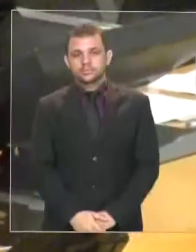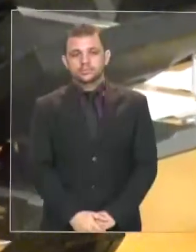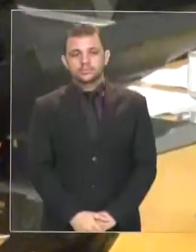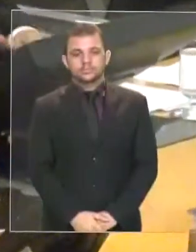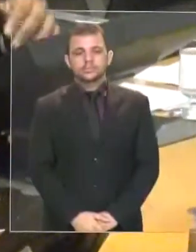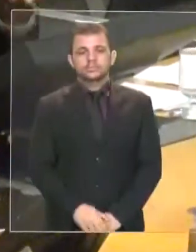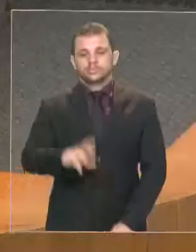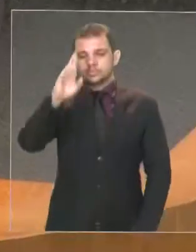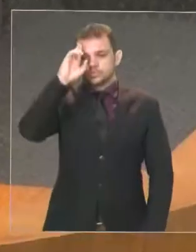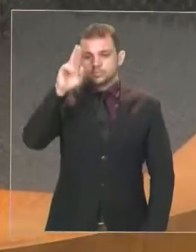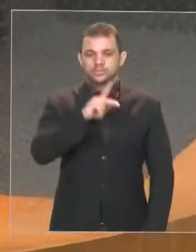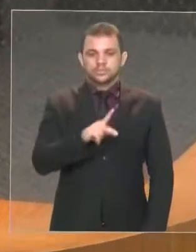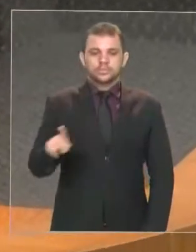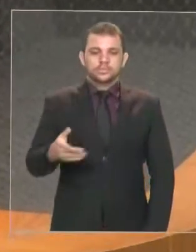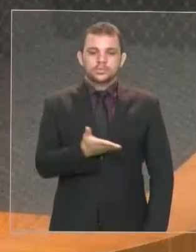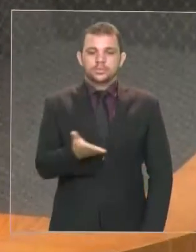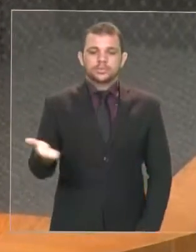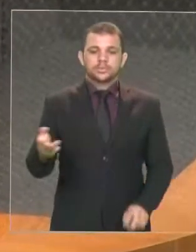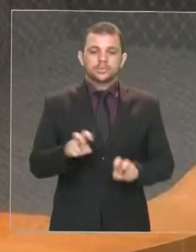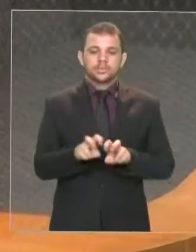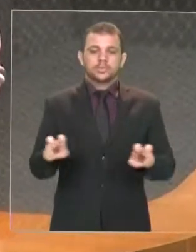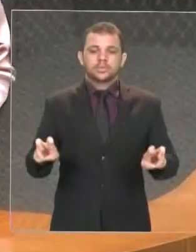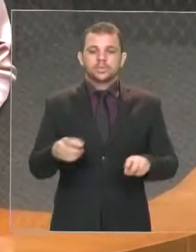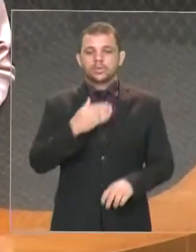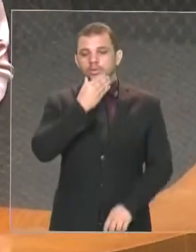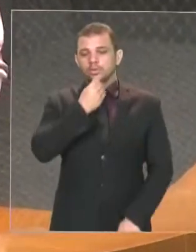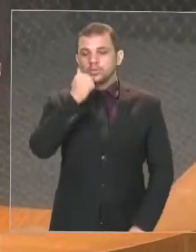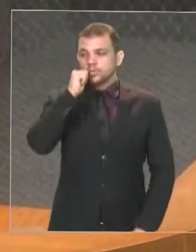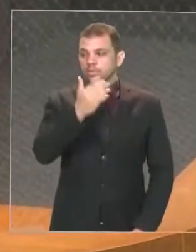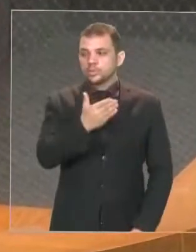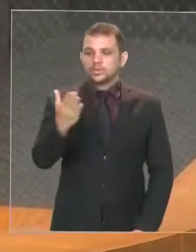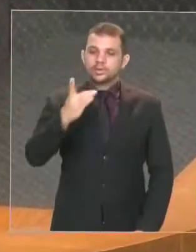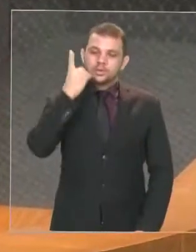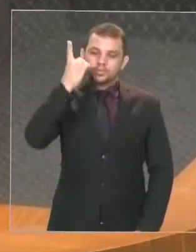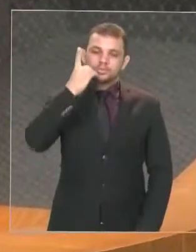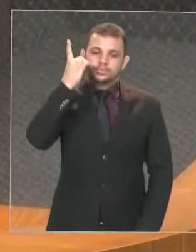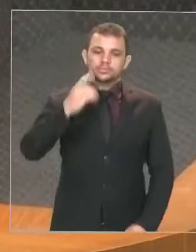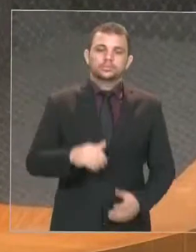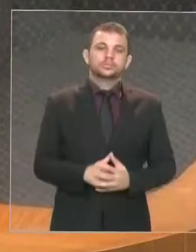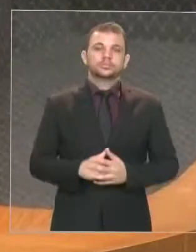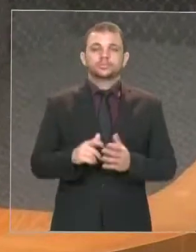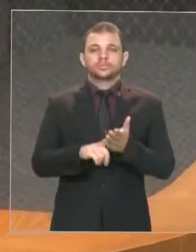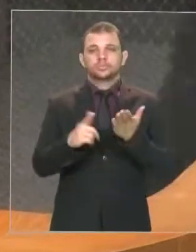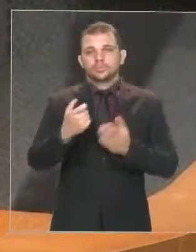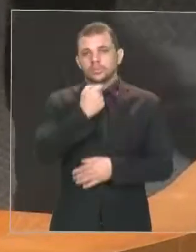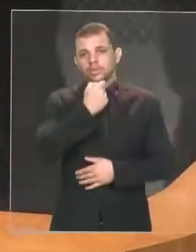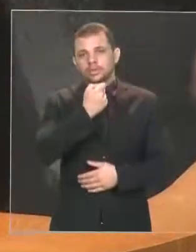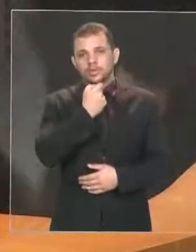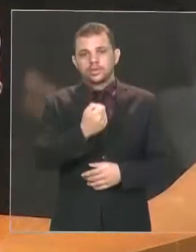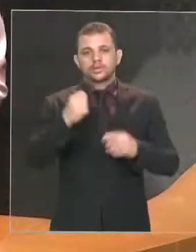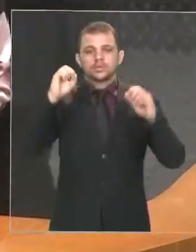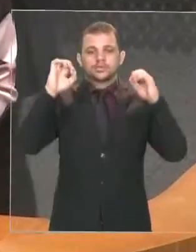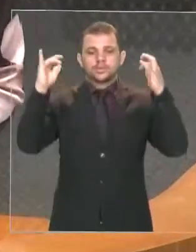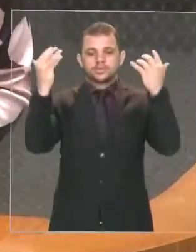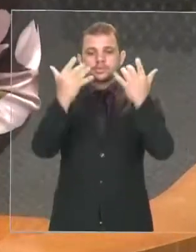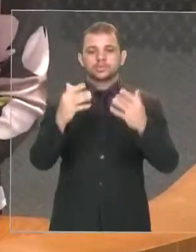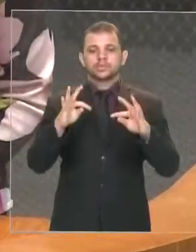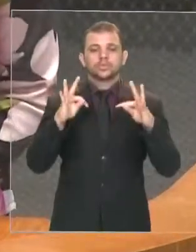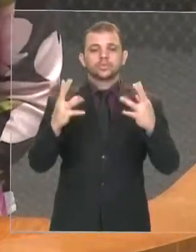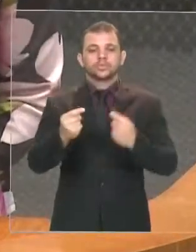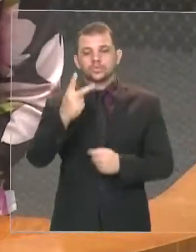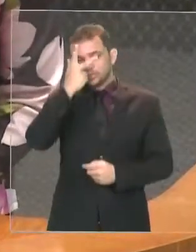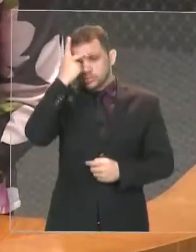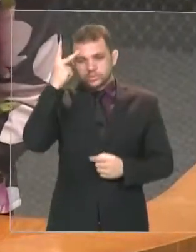Senhor presidente, membros da mesa, senhoras deputadas, senhores deputados, imprensa, galeria, todos que